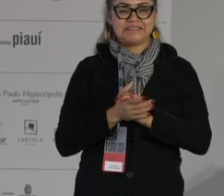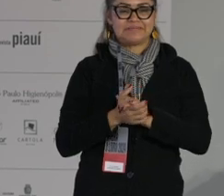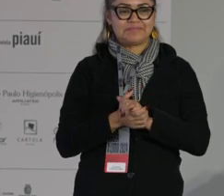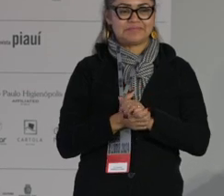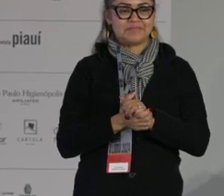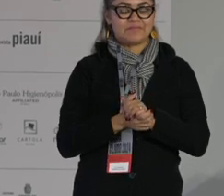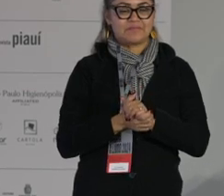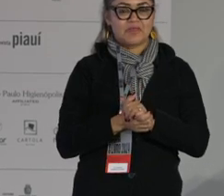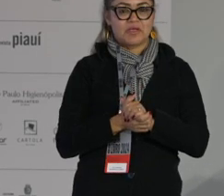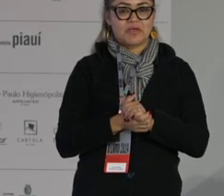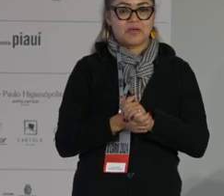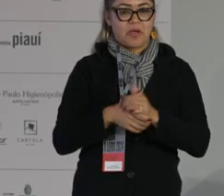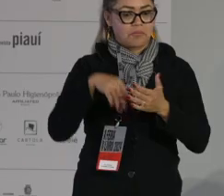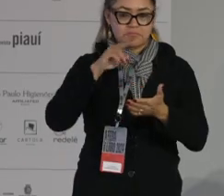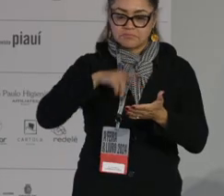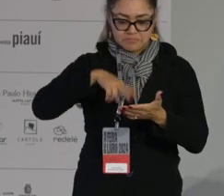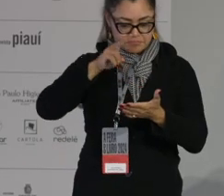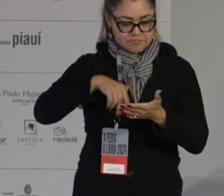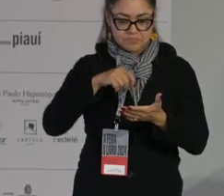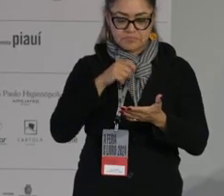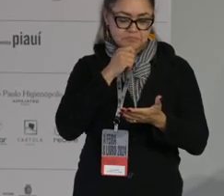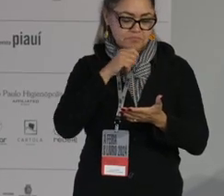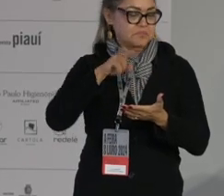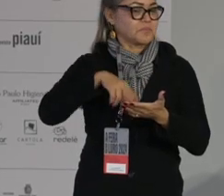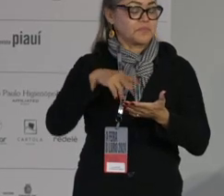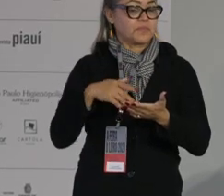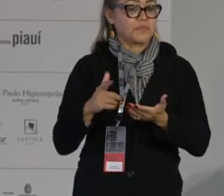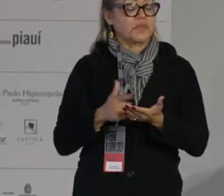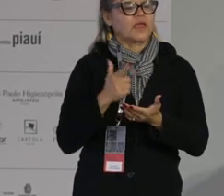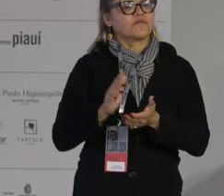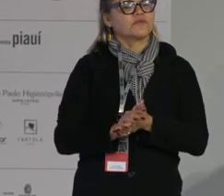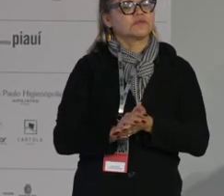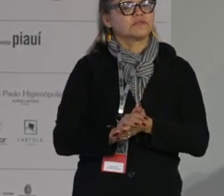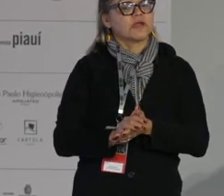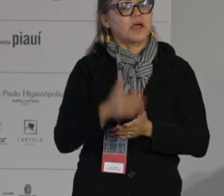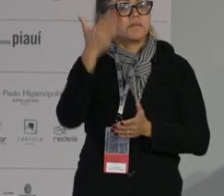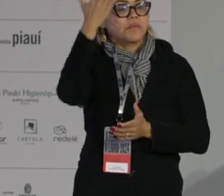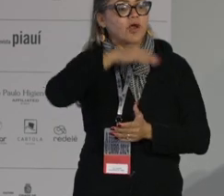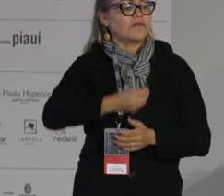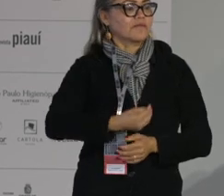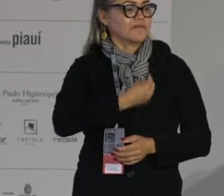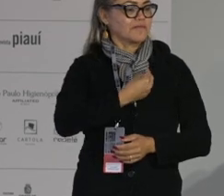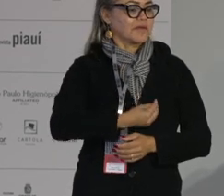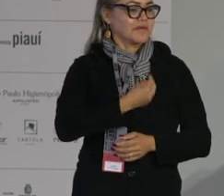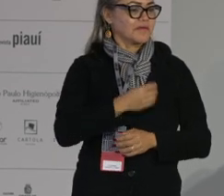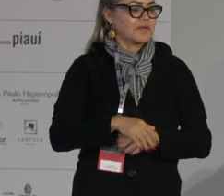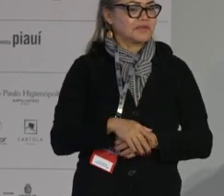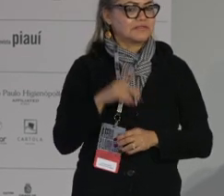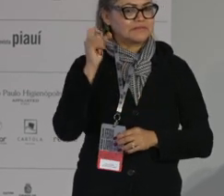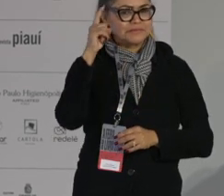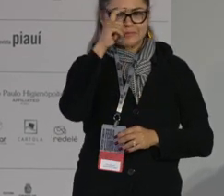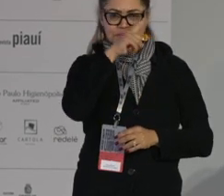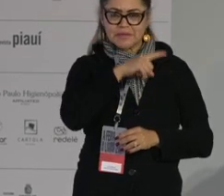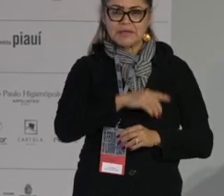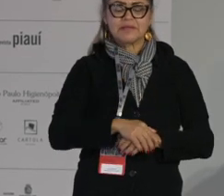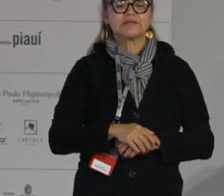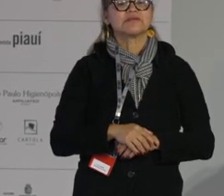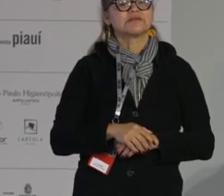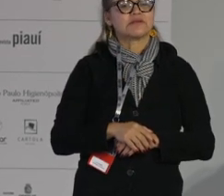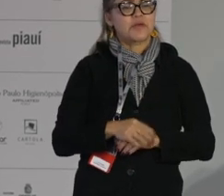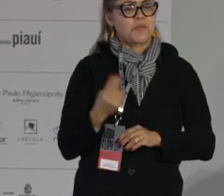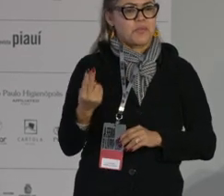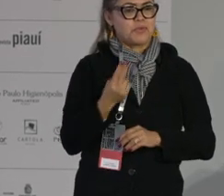Eu confesso que eu não li esse livro, mas assim, você é a prova viva de que dificilmente o ChatGPT